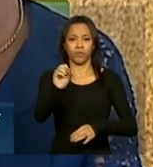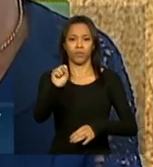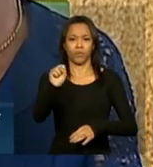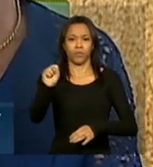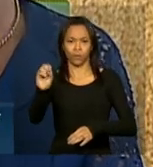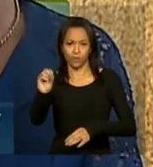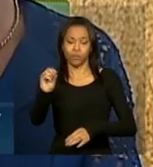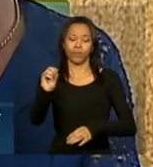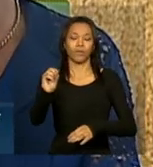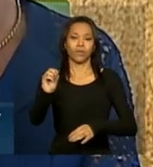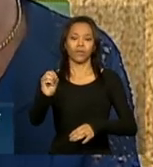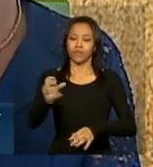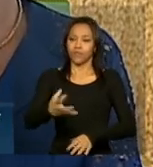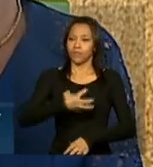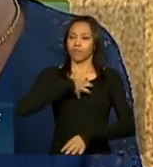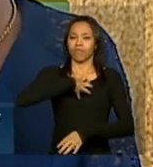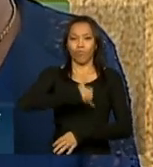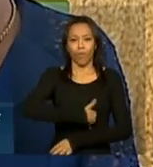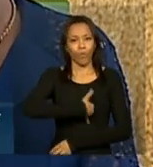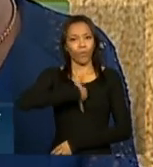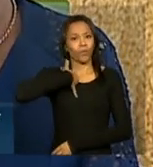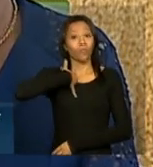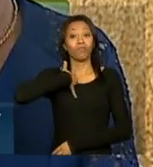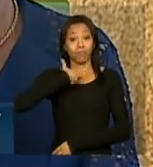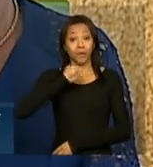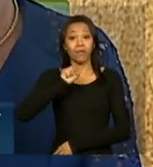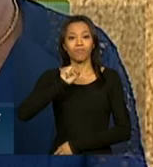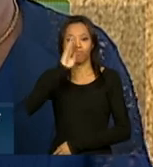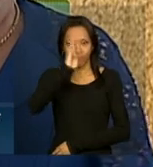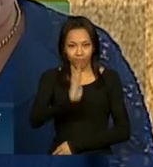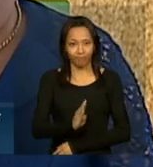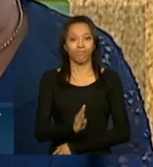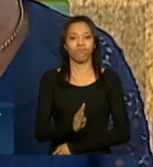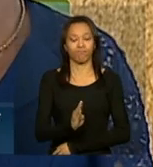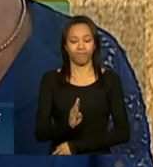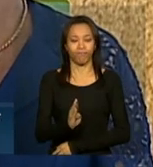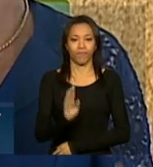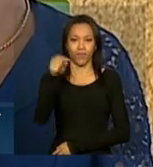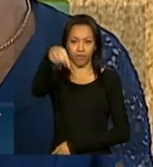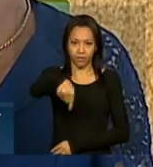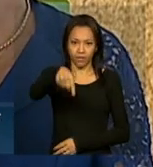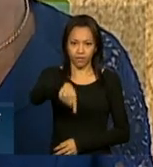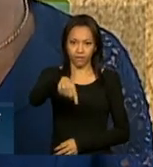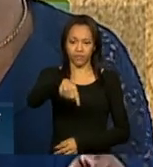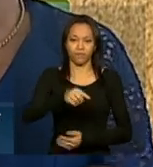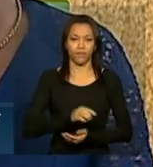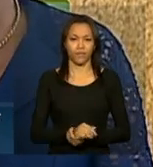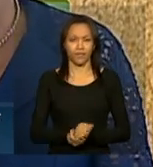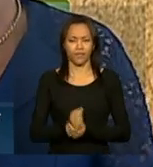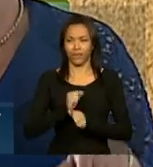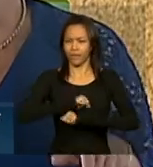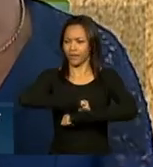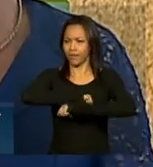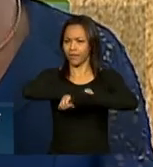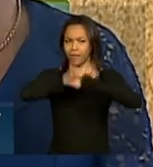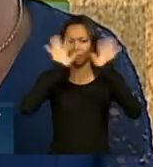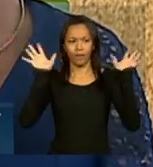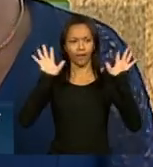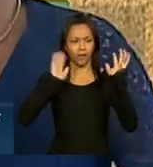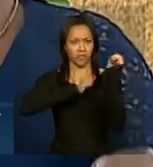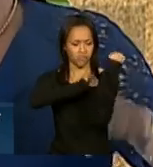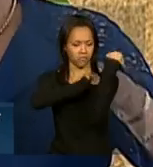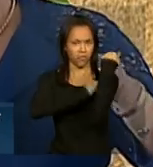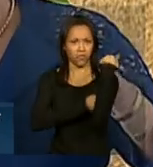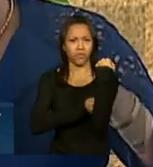trazem imenso orgulho para o Brasil. Aqui fica claro a